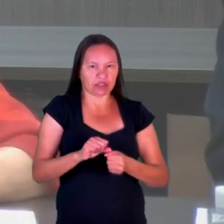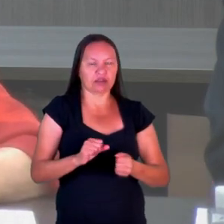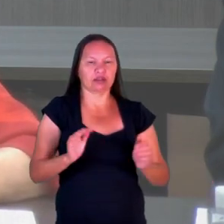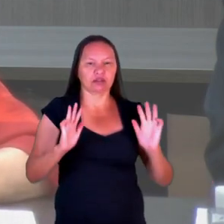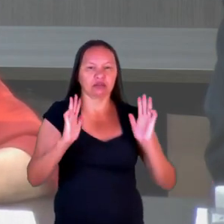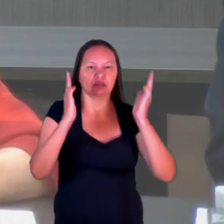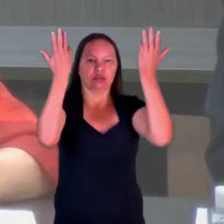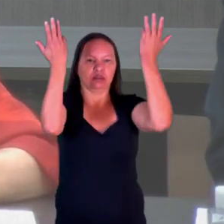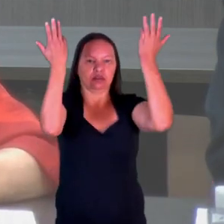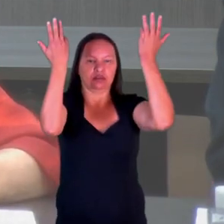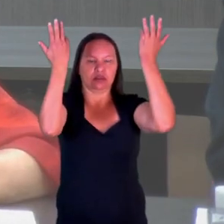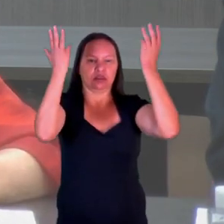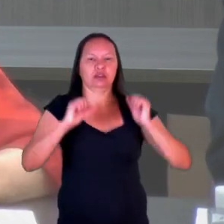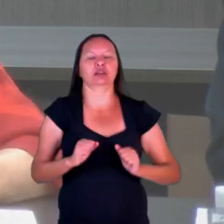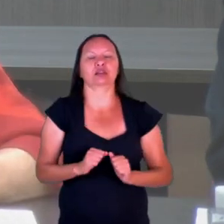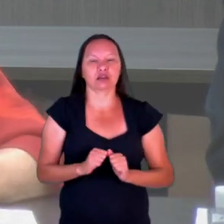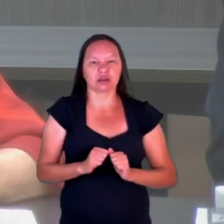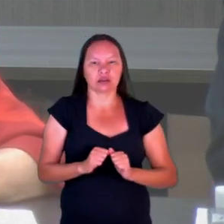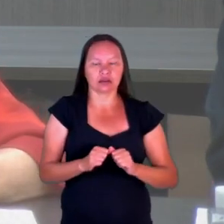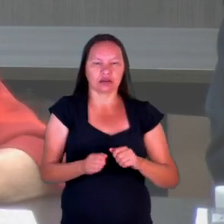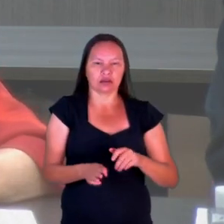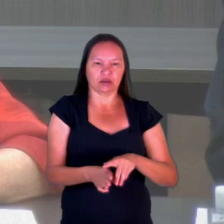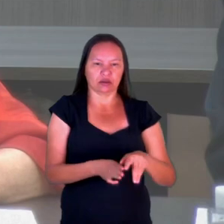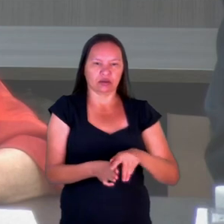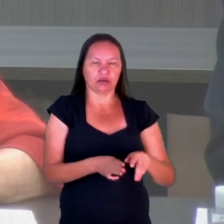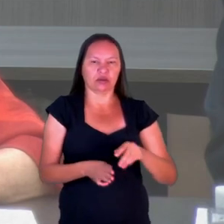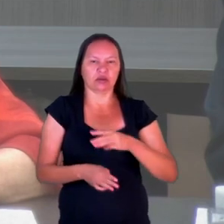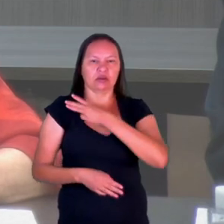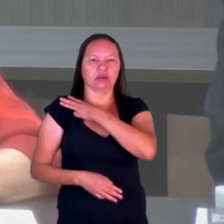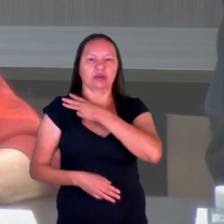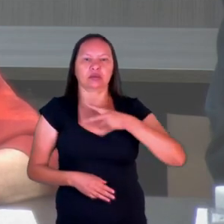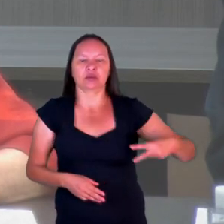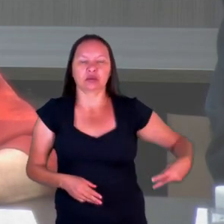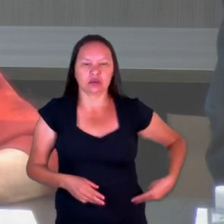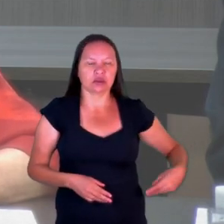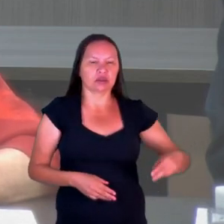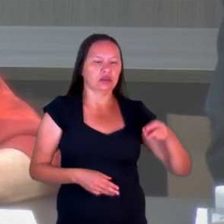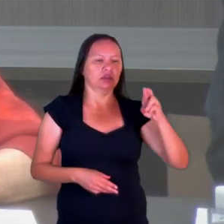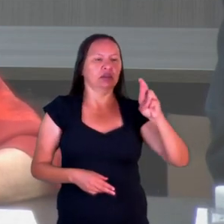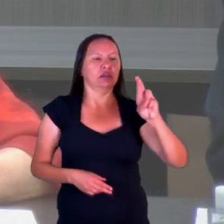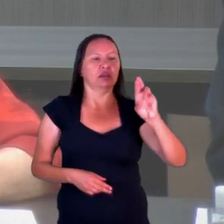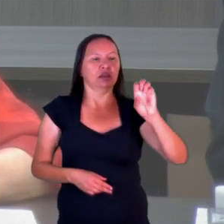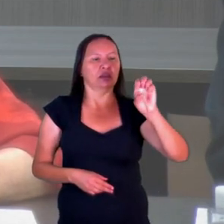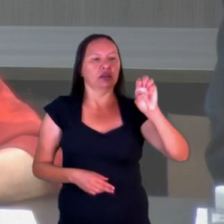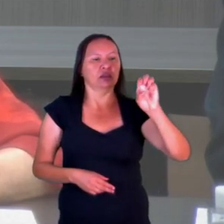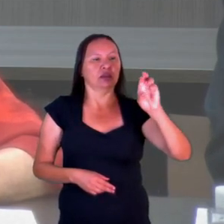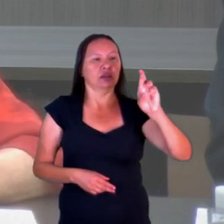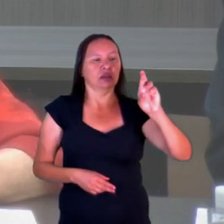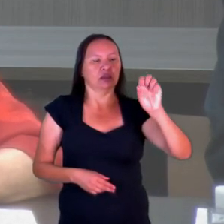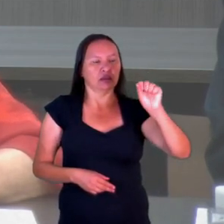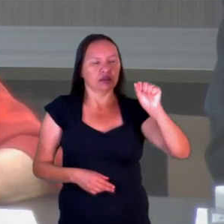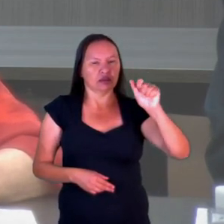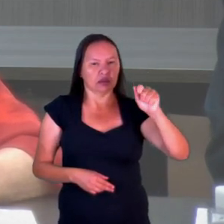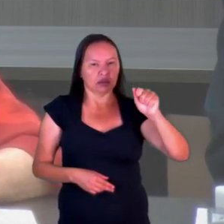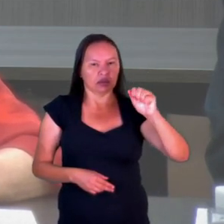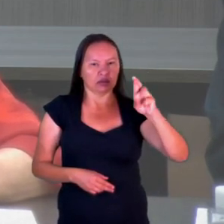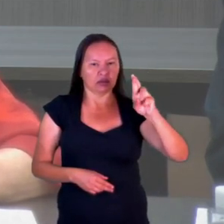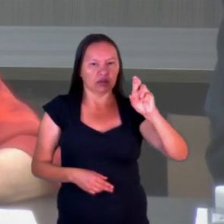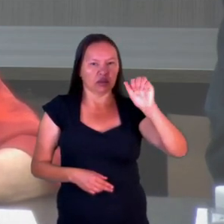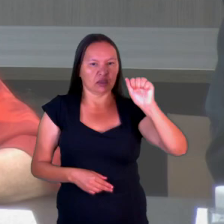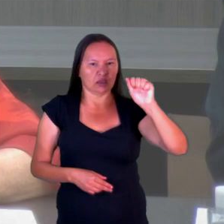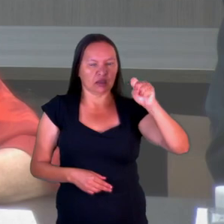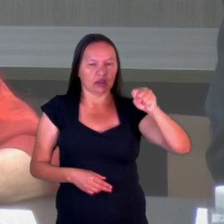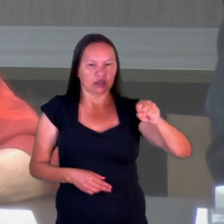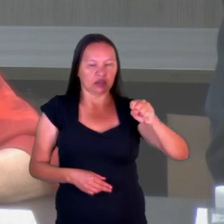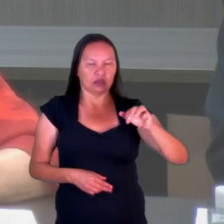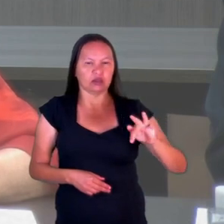comissão de defesa dos direitos fundamentais presidida pelo Conselheiro Reis e de toda a equipe da comissão de defesa dos direitos